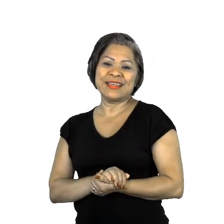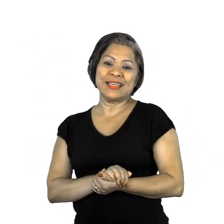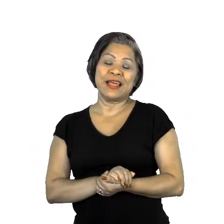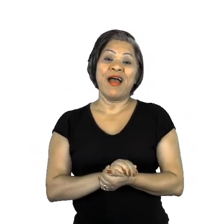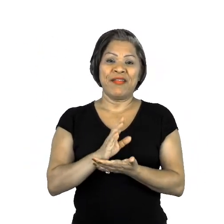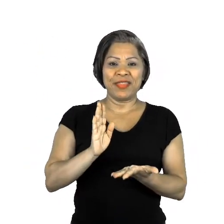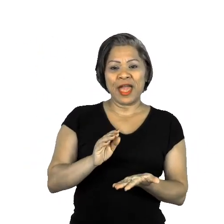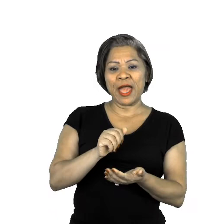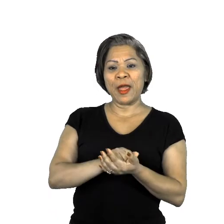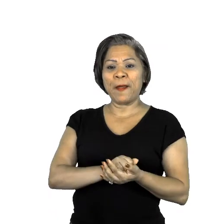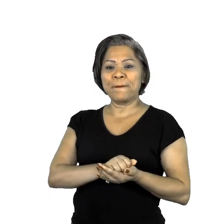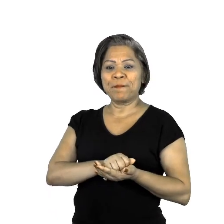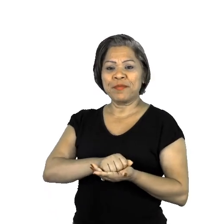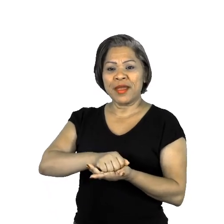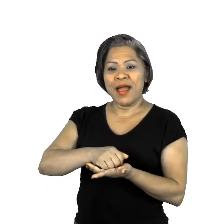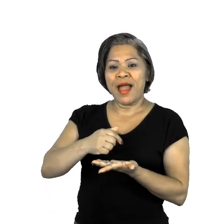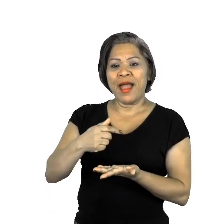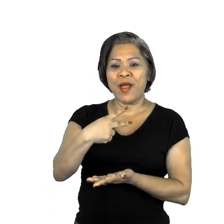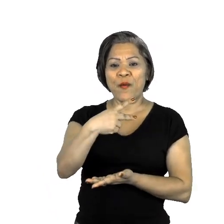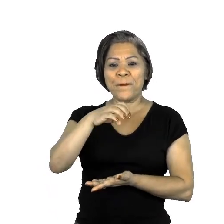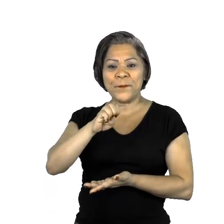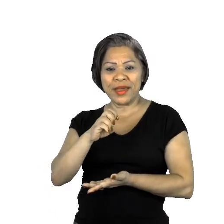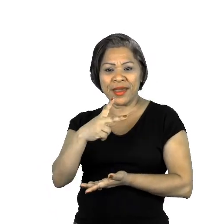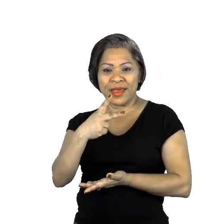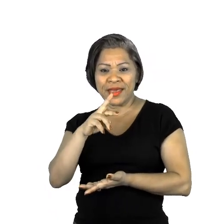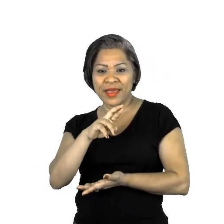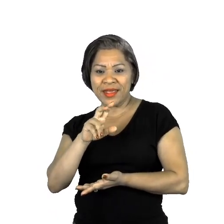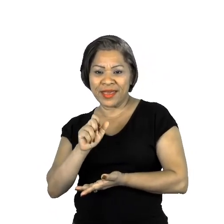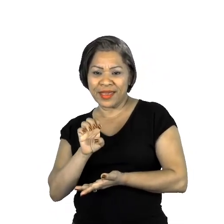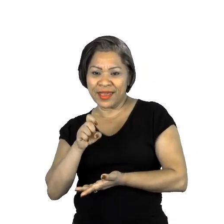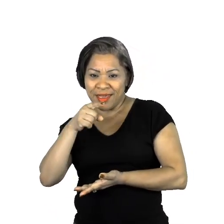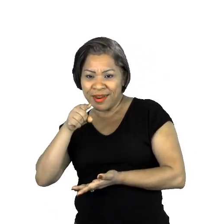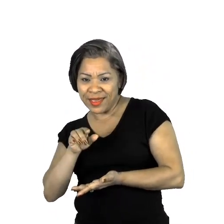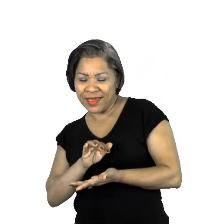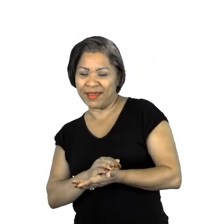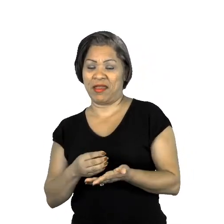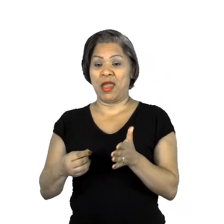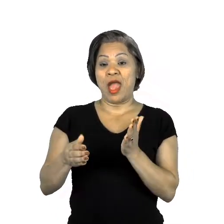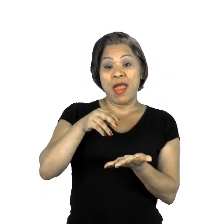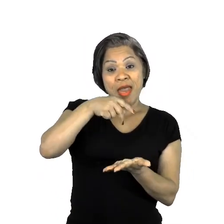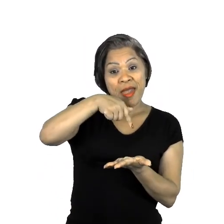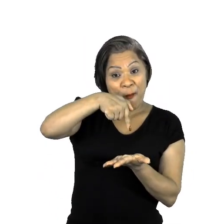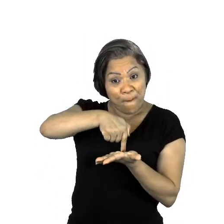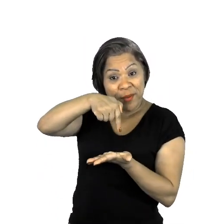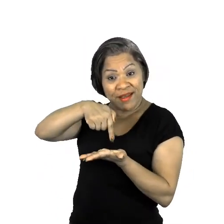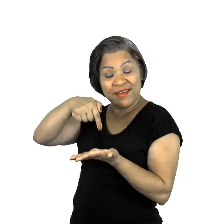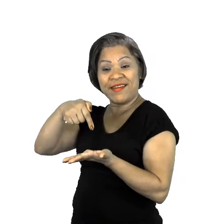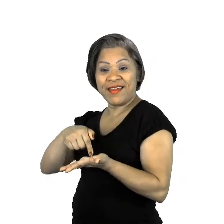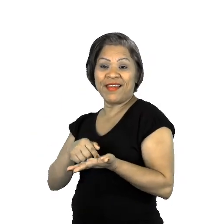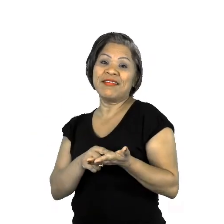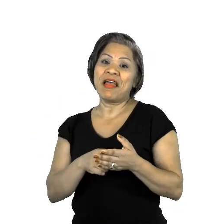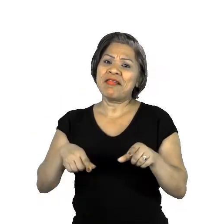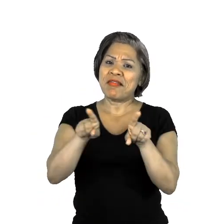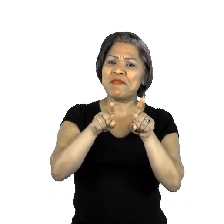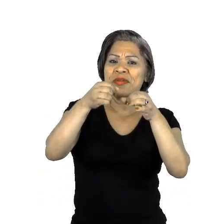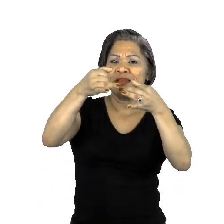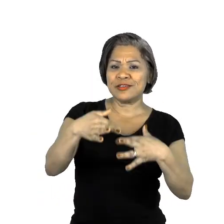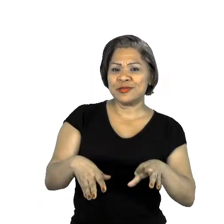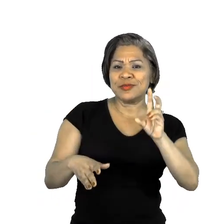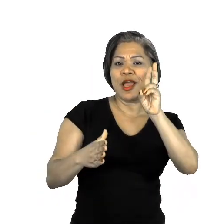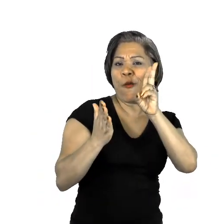daquele folclore, o Saci Pererê, fala sobre a cultura indígena, que é muito forte em nosso país, os